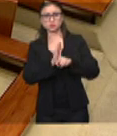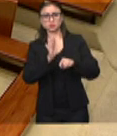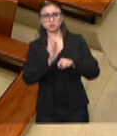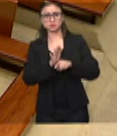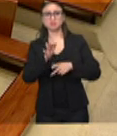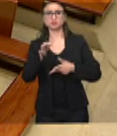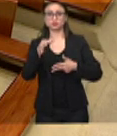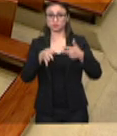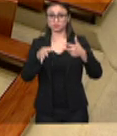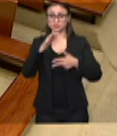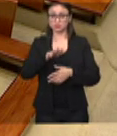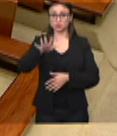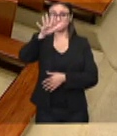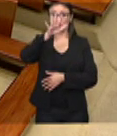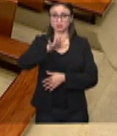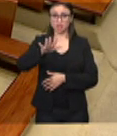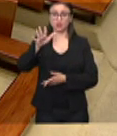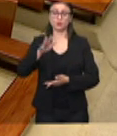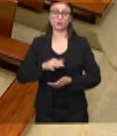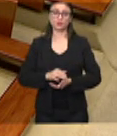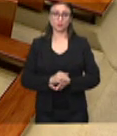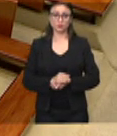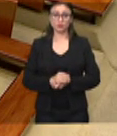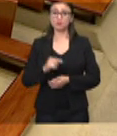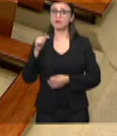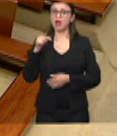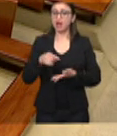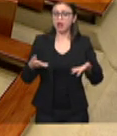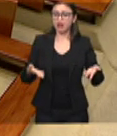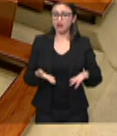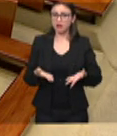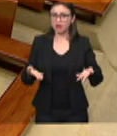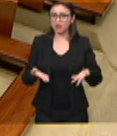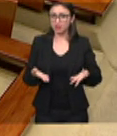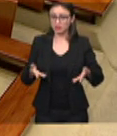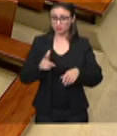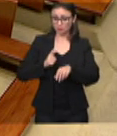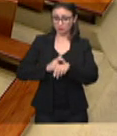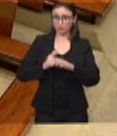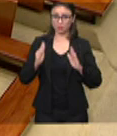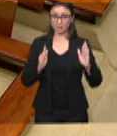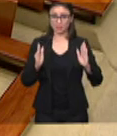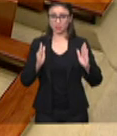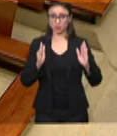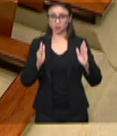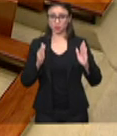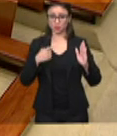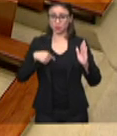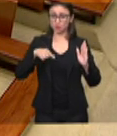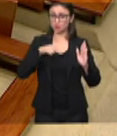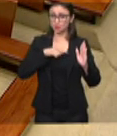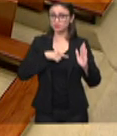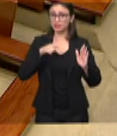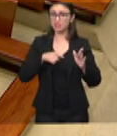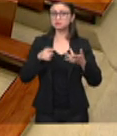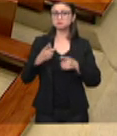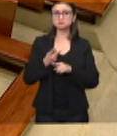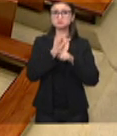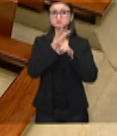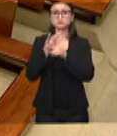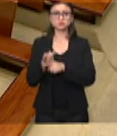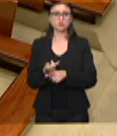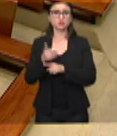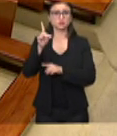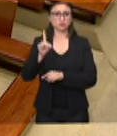jurisprudência nacional. E não podemos olvidar que agora, neste exato momento, o nosso direito positivado traz um direito subjetivo da parte.